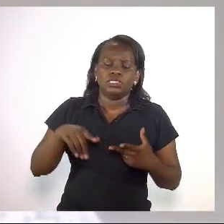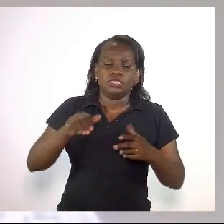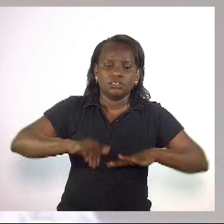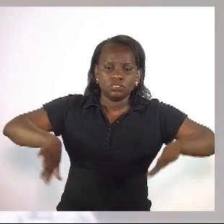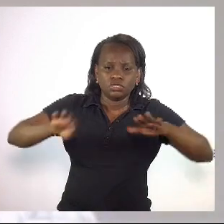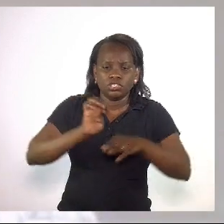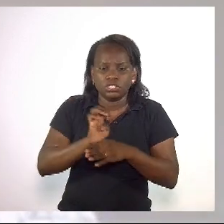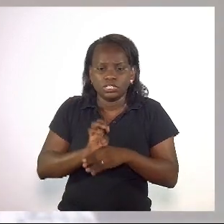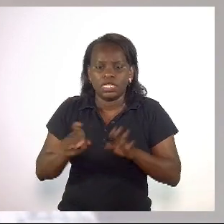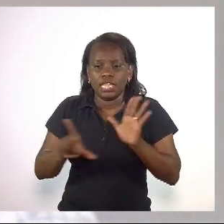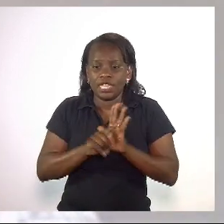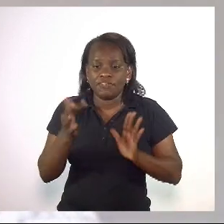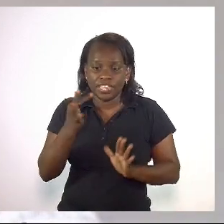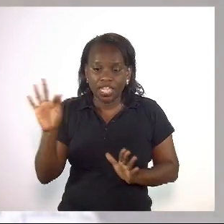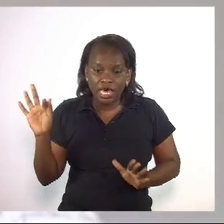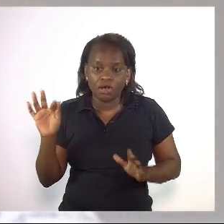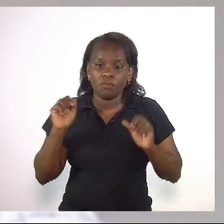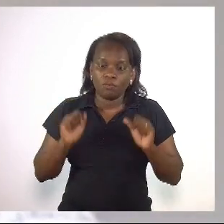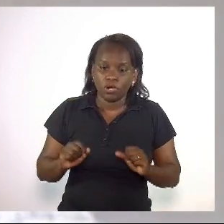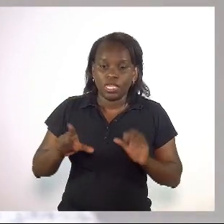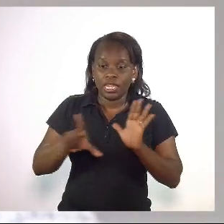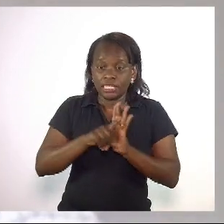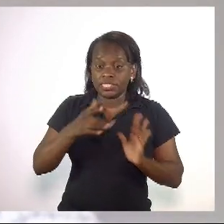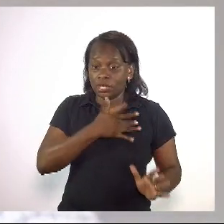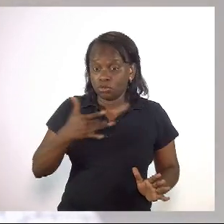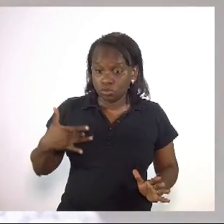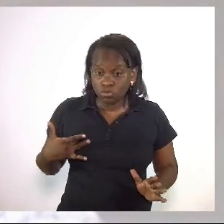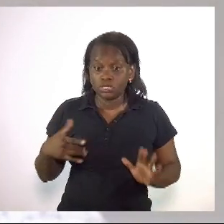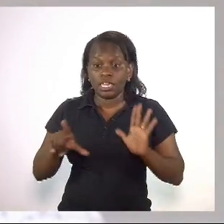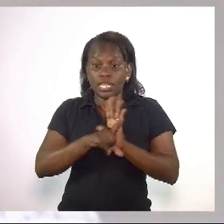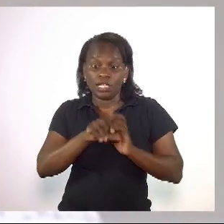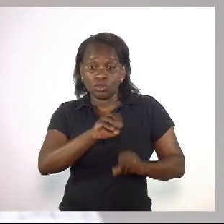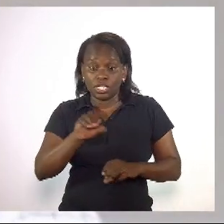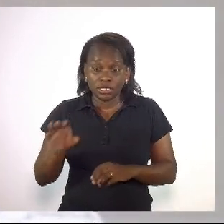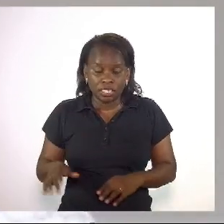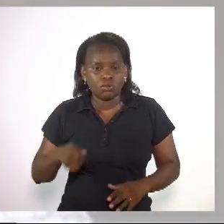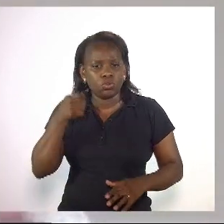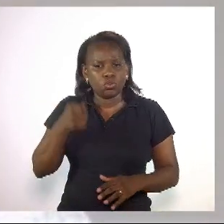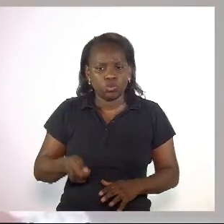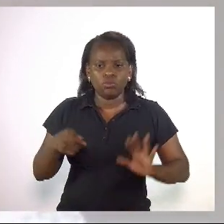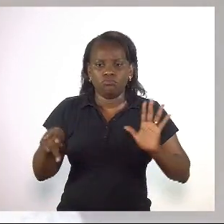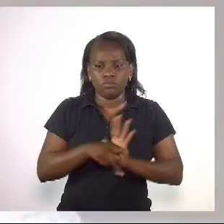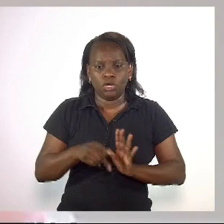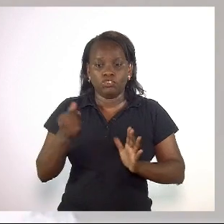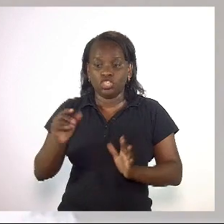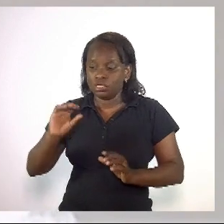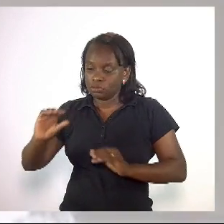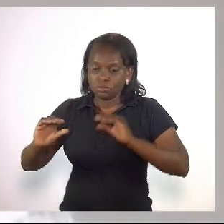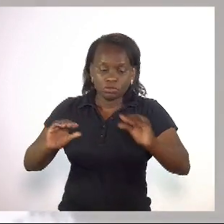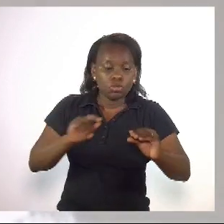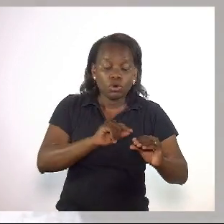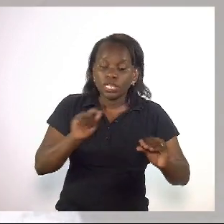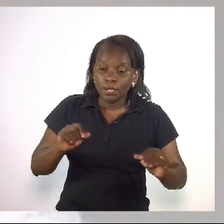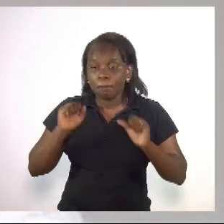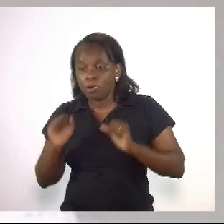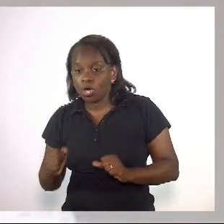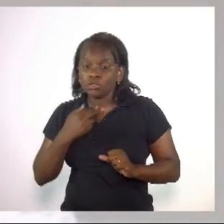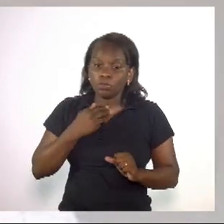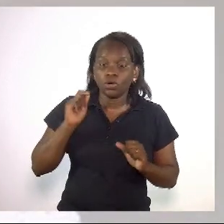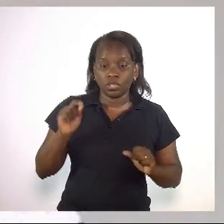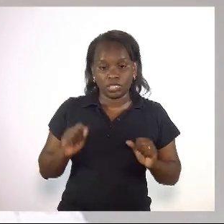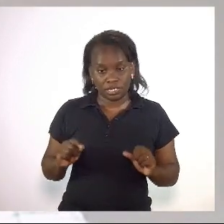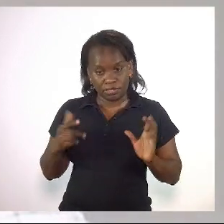ou você pode olhar leis federais, a lei de saúde, a lei da educação, eles são muito taxativos o que entra e o que não entra. Dado